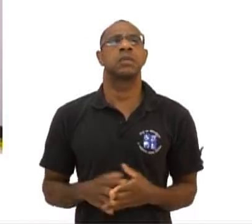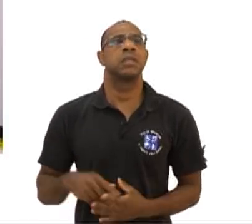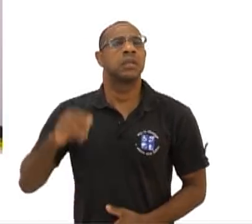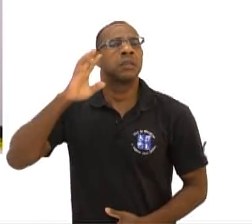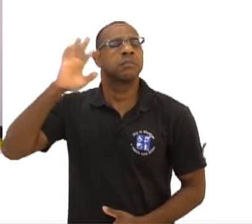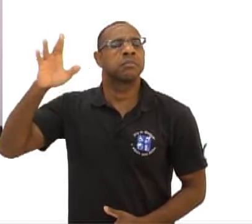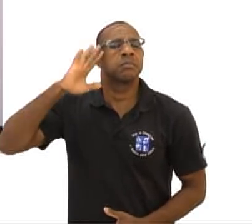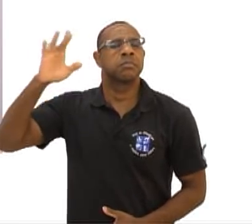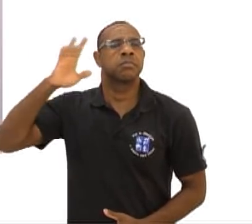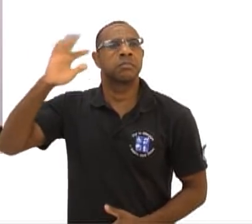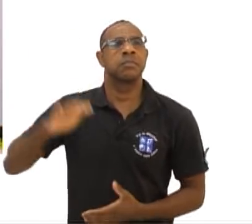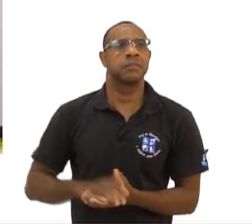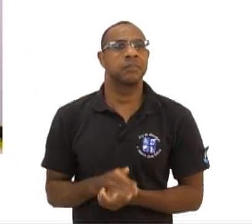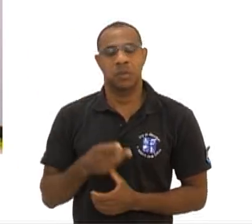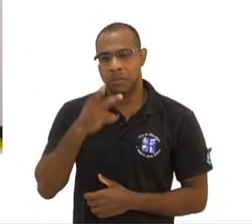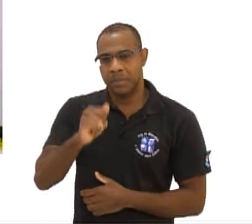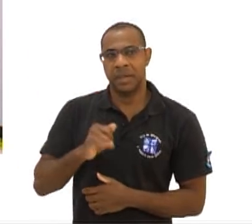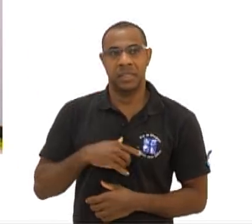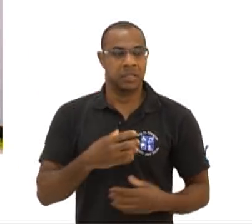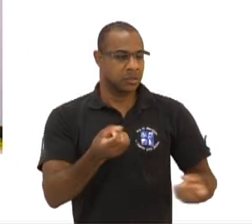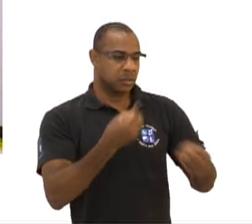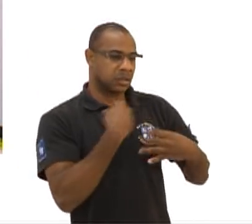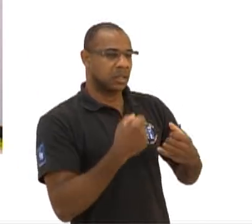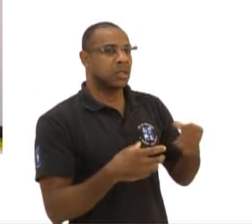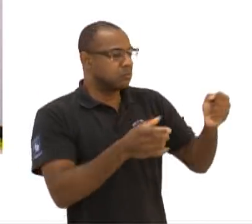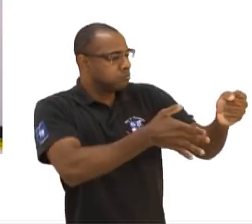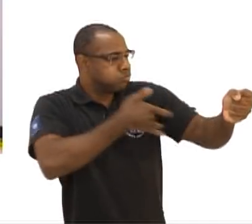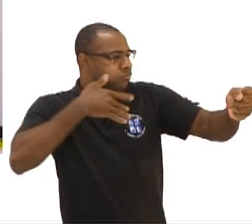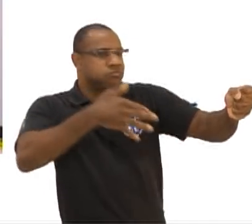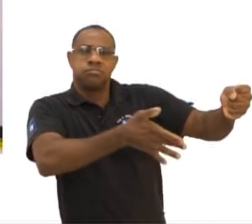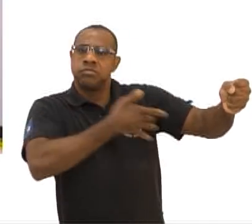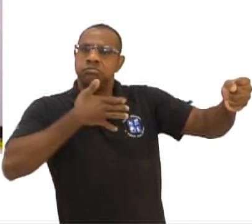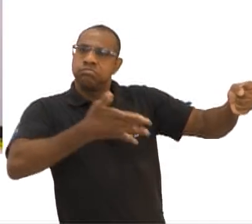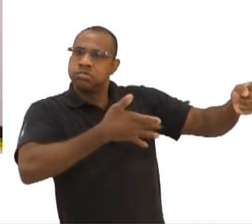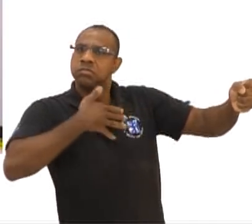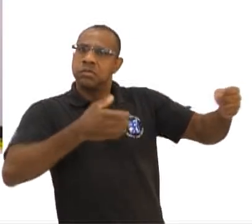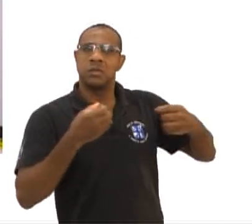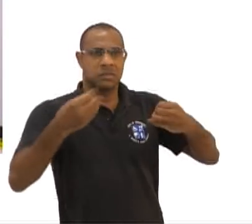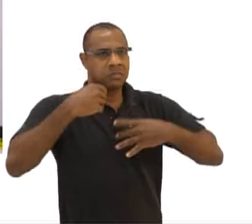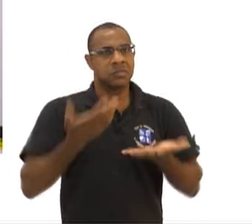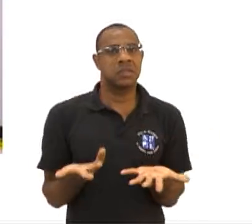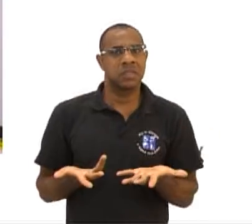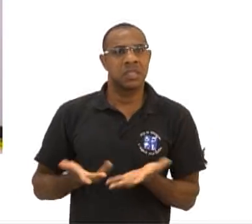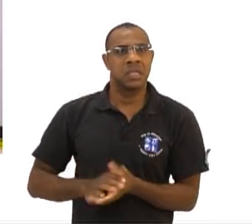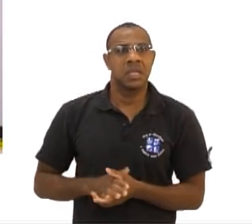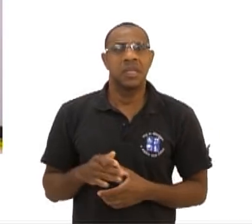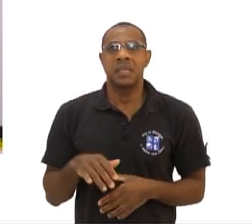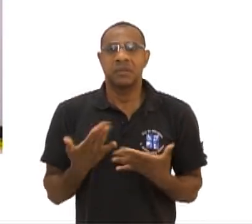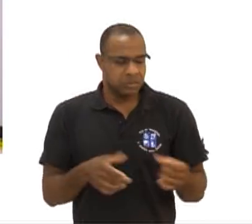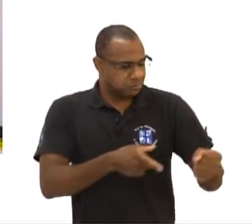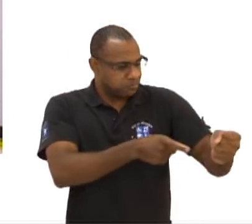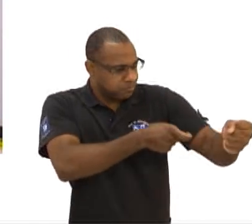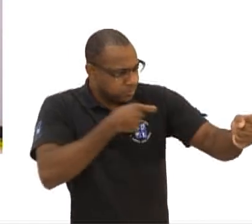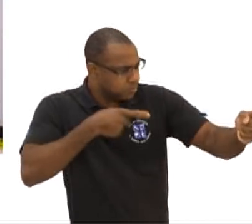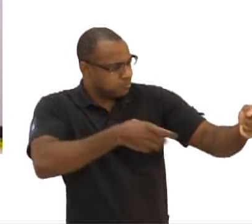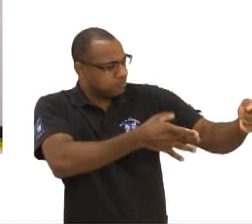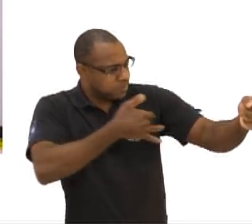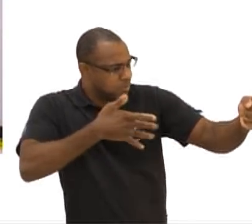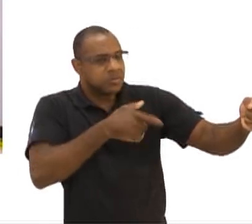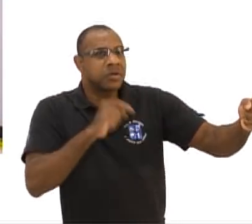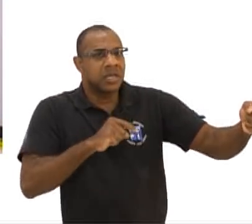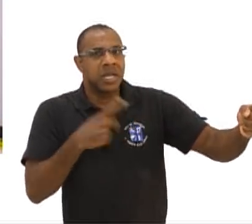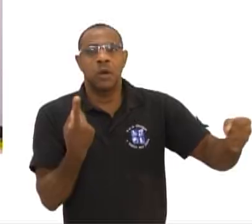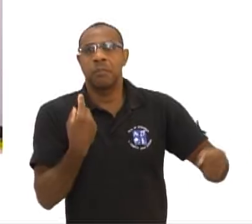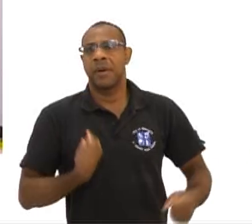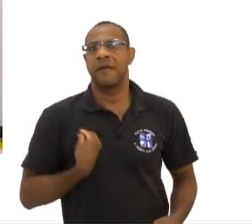sagrado Ganges. O pai ensinava o filho a tocar a harpa indiana. E ele dizia: filho, se apertar muito a corda, estoura. É como a